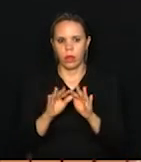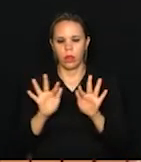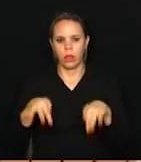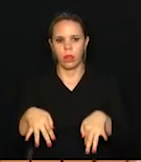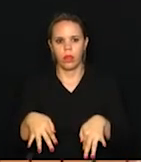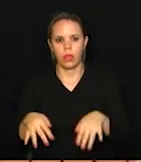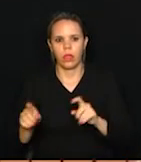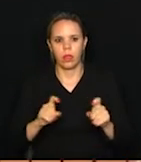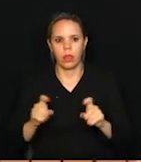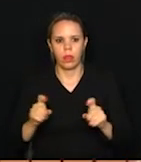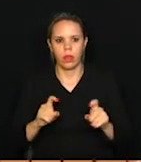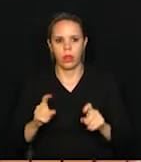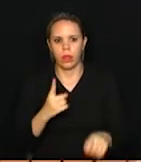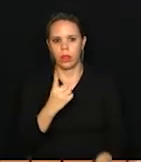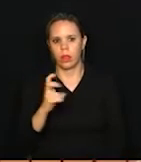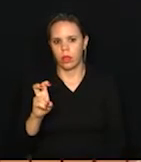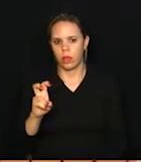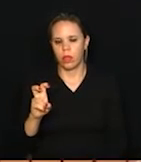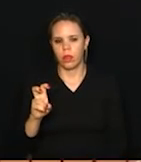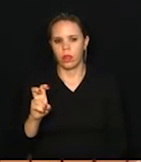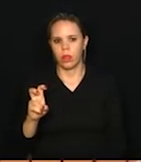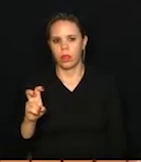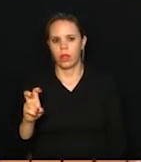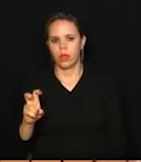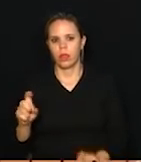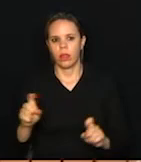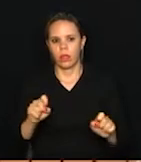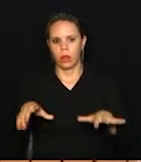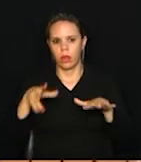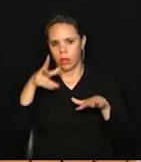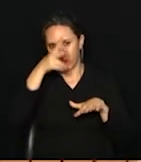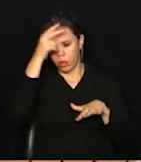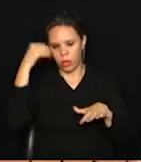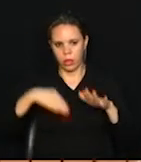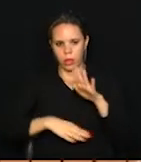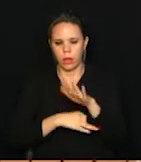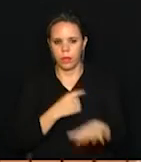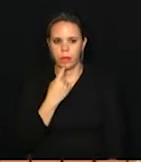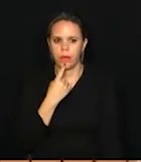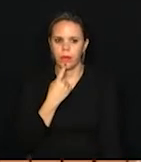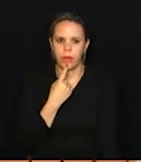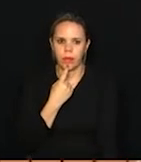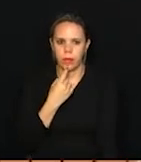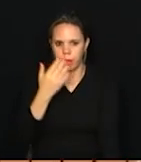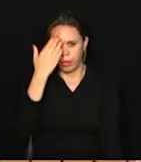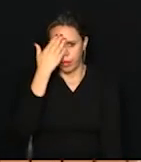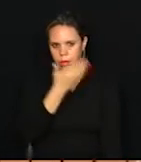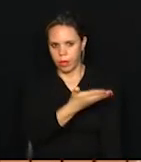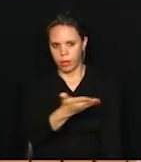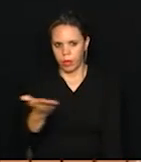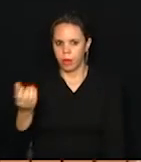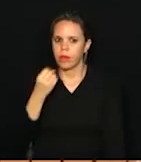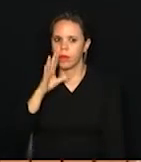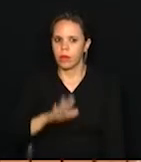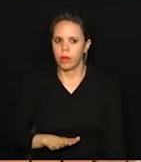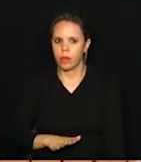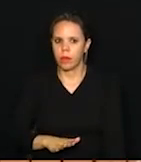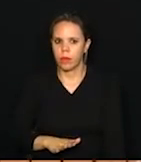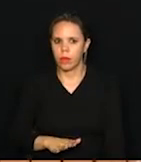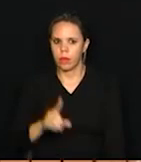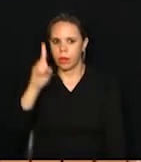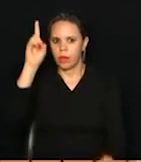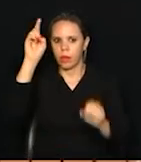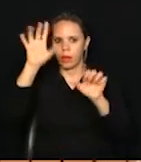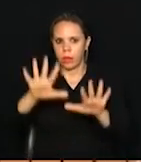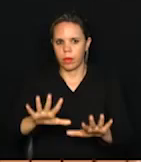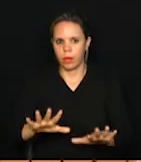nossa 15ª audiência pública da Câmara Municipal de Campinas. Muito obrigado a todos, uma boa tarde e que Deus